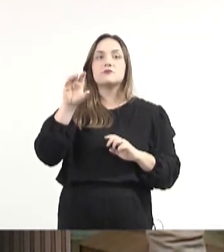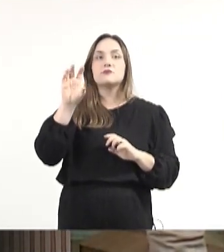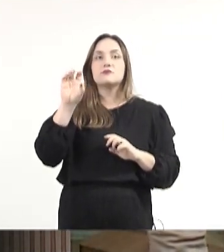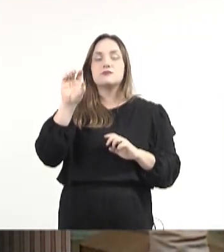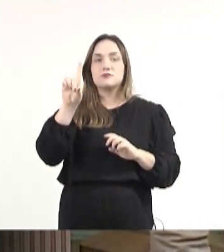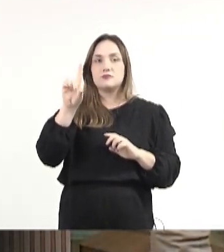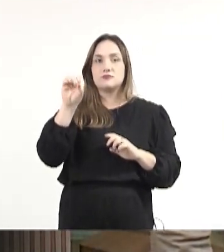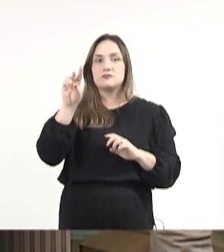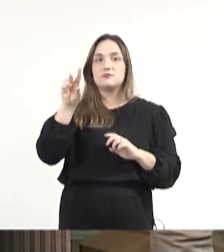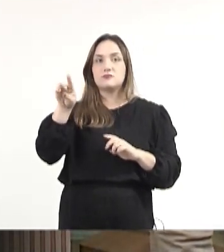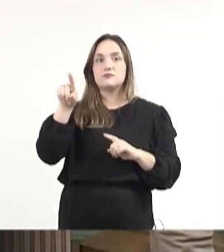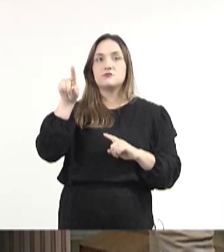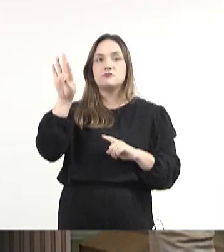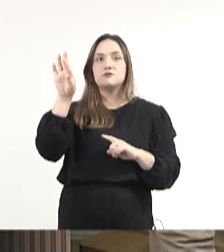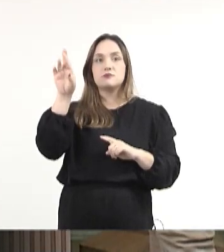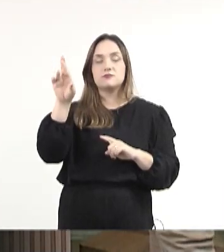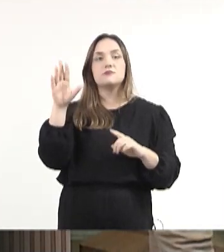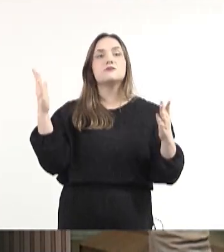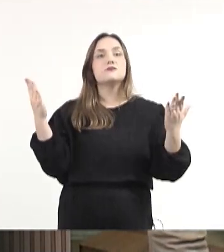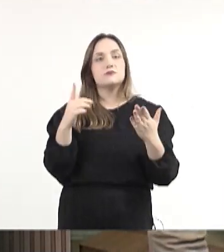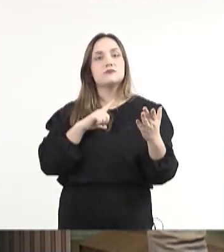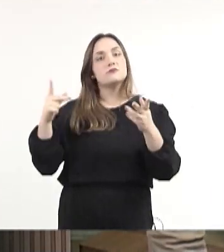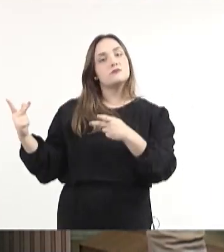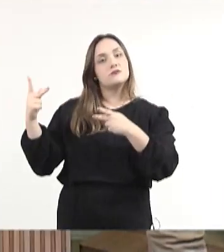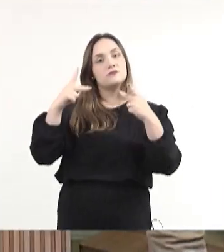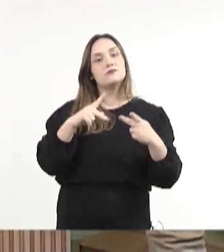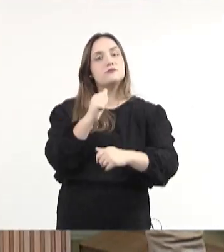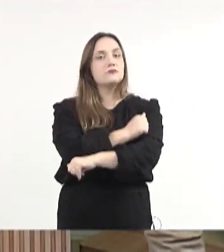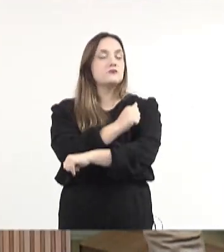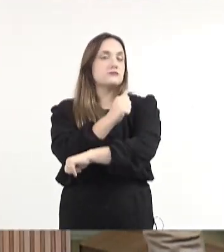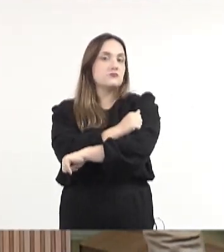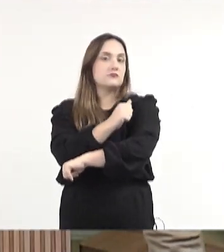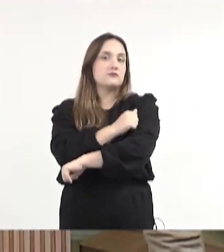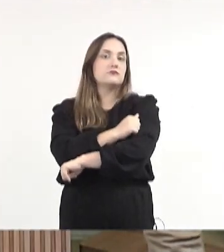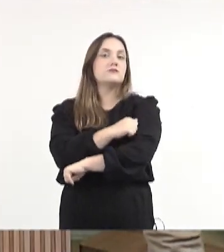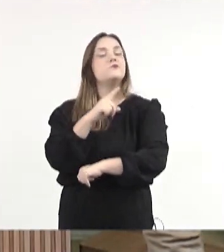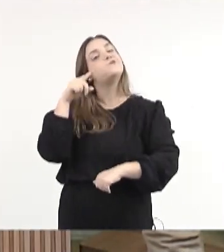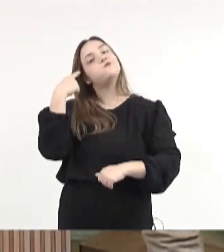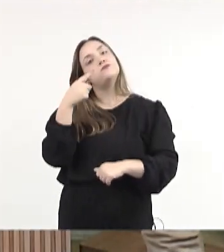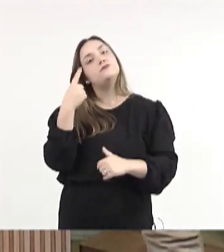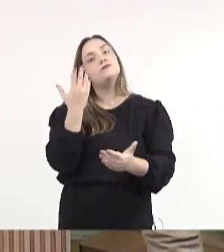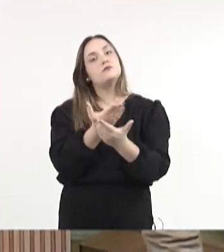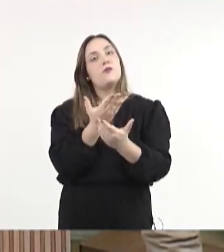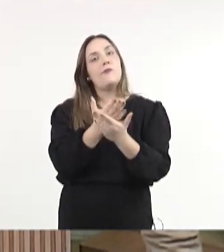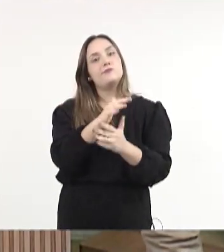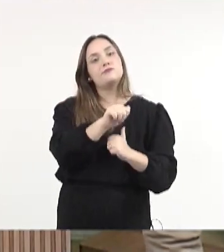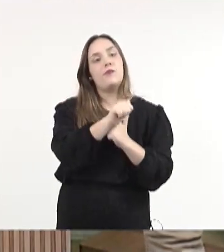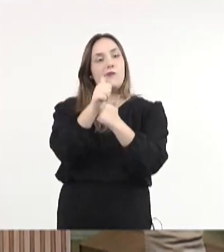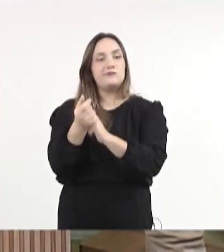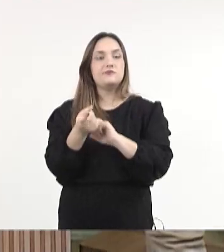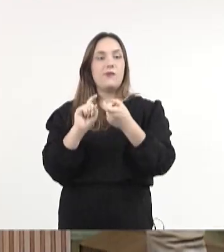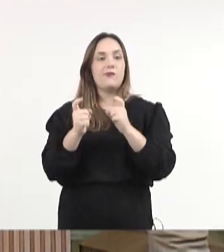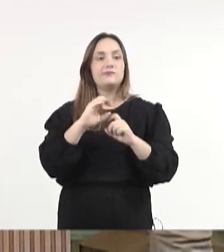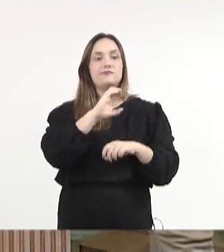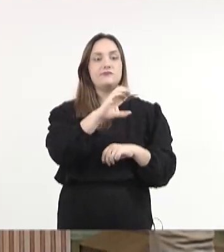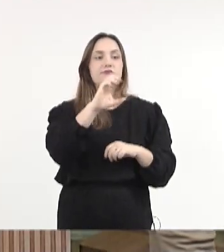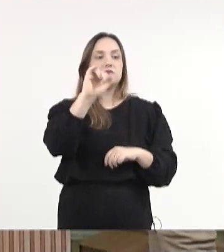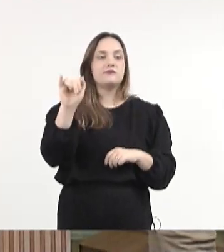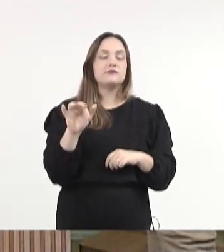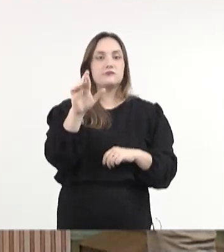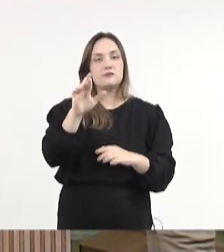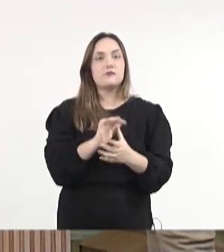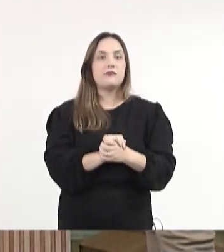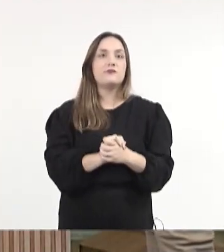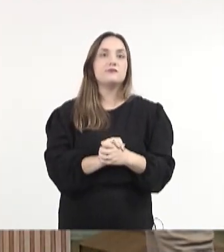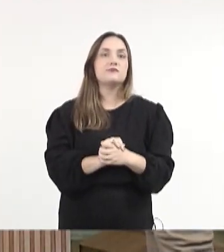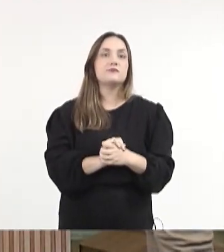www.al.ms.gov.br, o site da Alemes, hoje destacando mais uma visita de estudantes de Direito que acompanharam inclusive a reunião da Comissão de Constituição, Justiça e